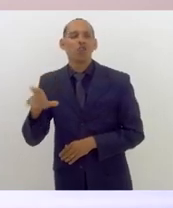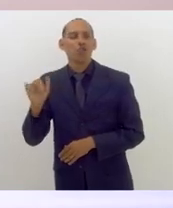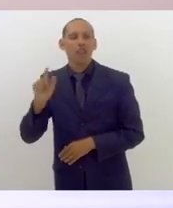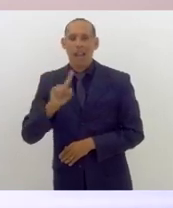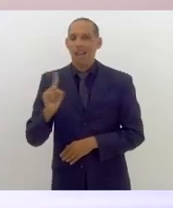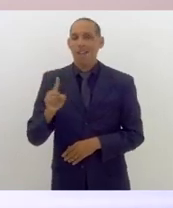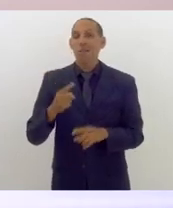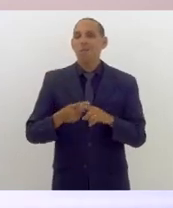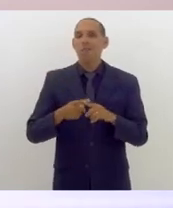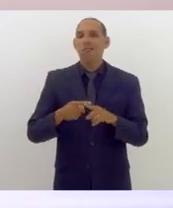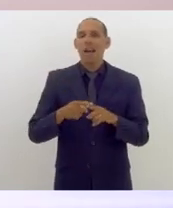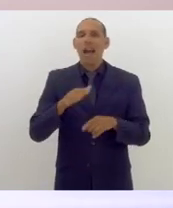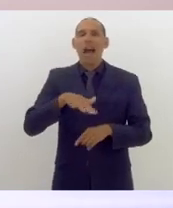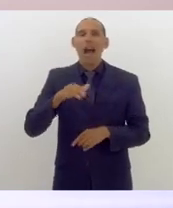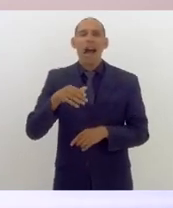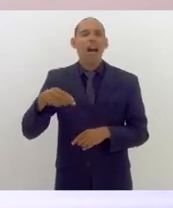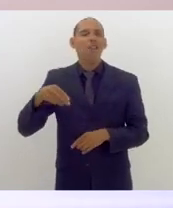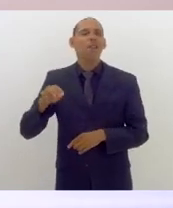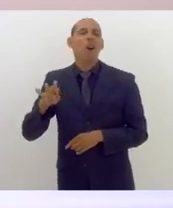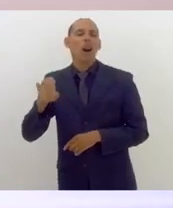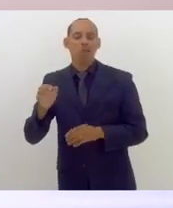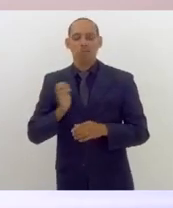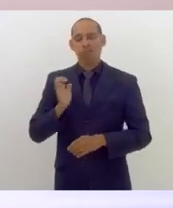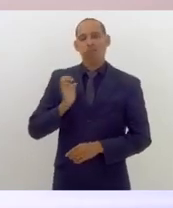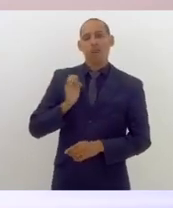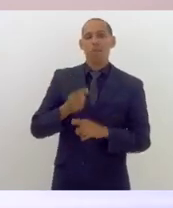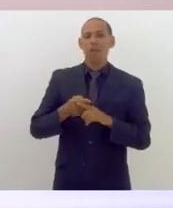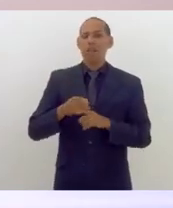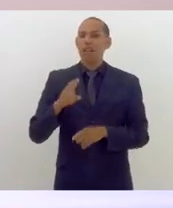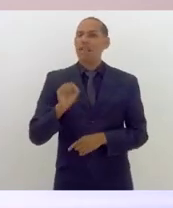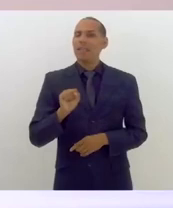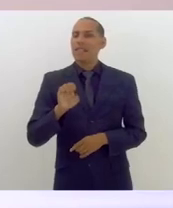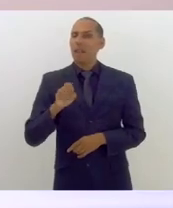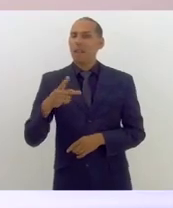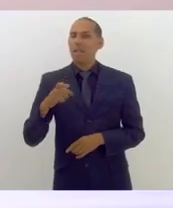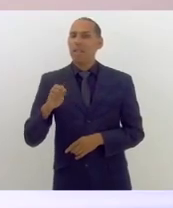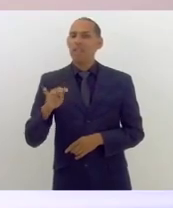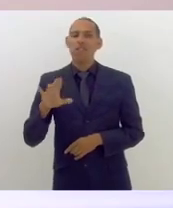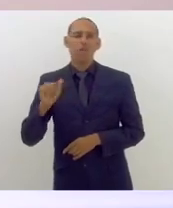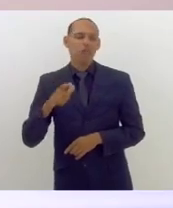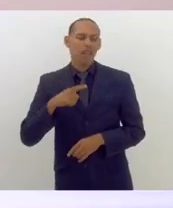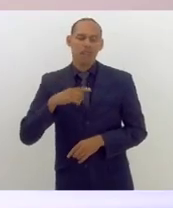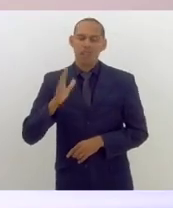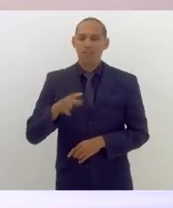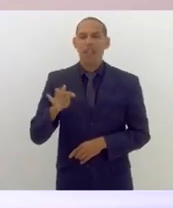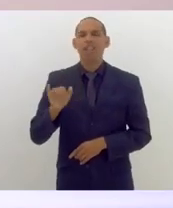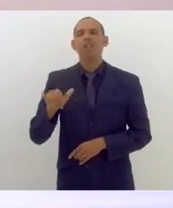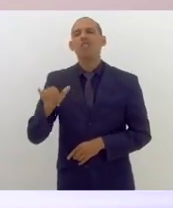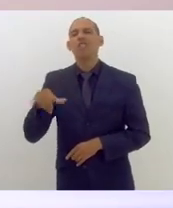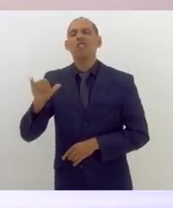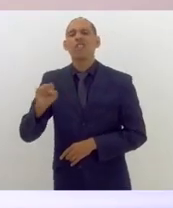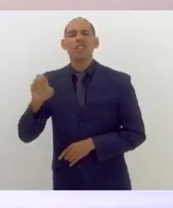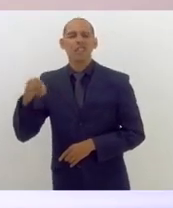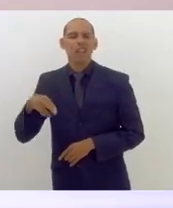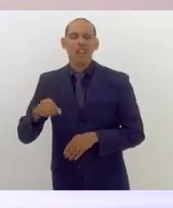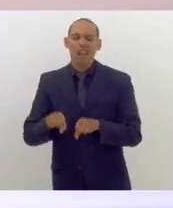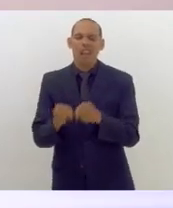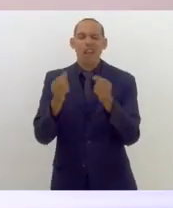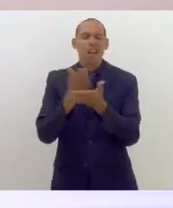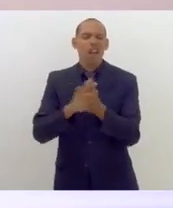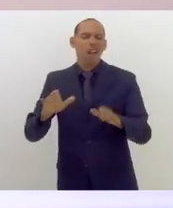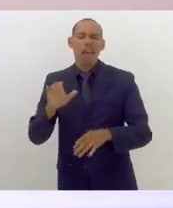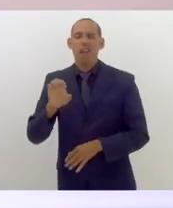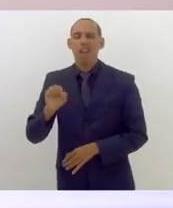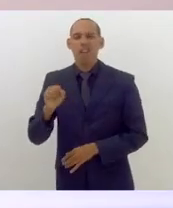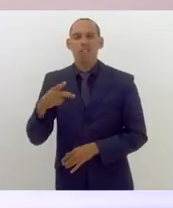numa área nobre da cidade de Janeiro porque se efetiva porque esse pitbull já tem atropelar bota as quatro termelétrica acaba com o espelho d'água